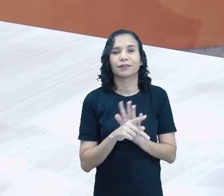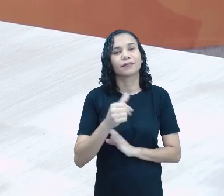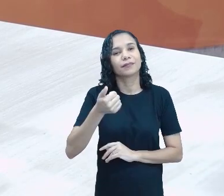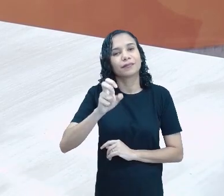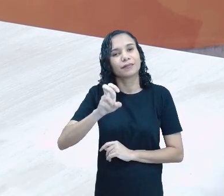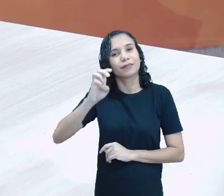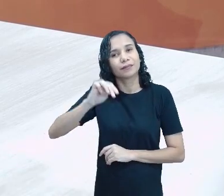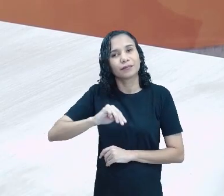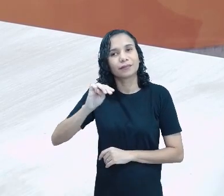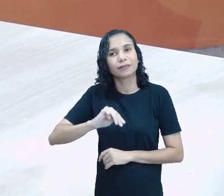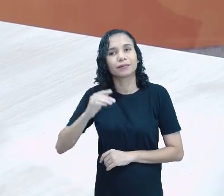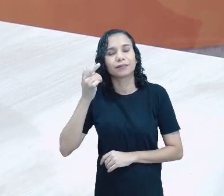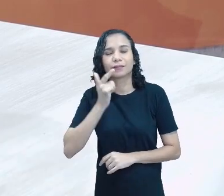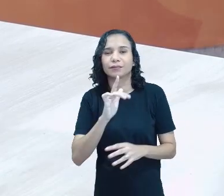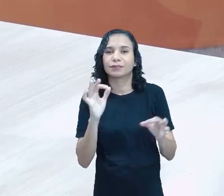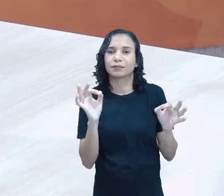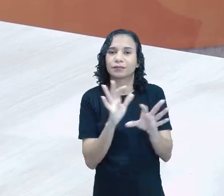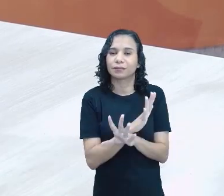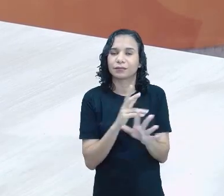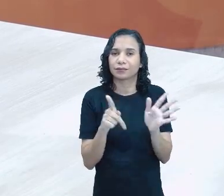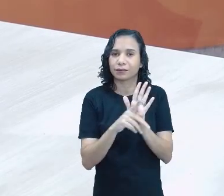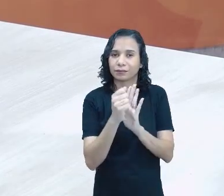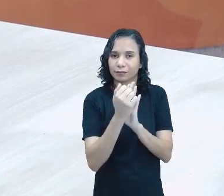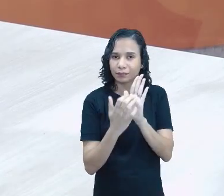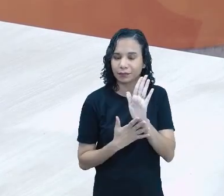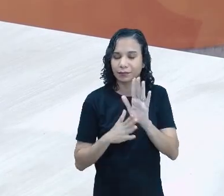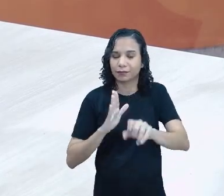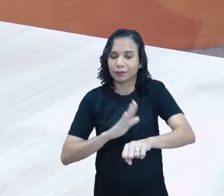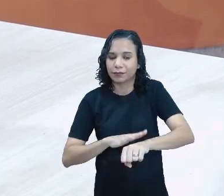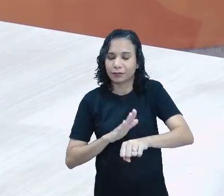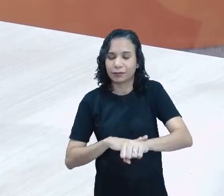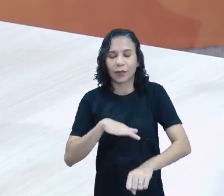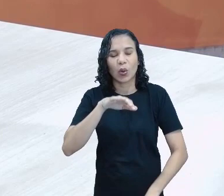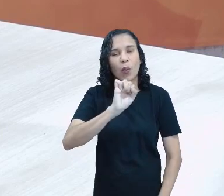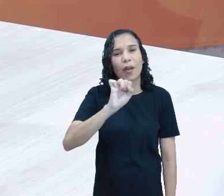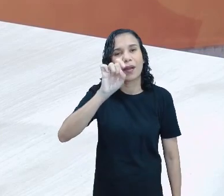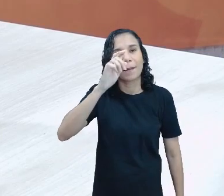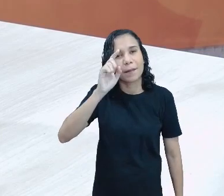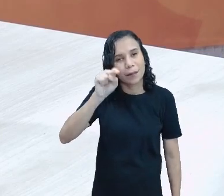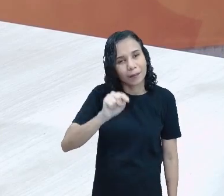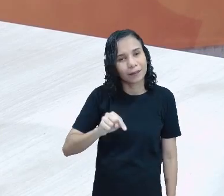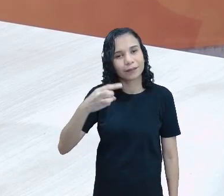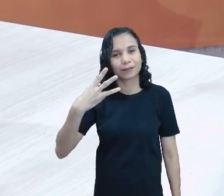15 minutos, ele conseguiu terminar a sua atividade exatamente às